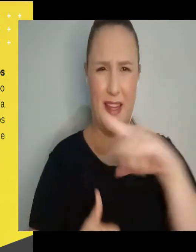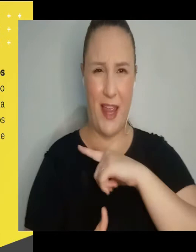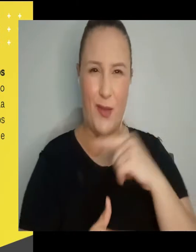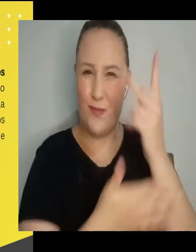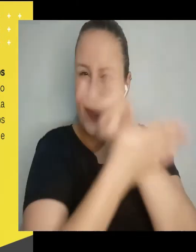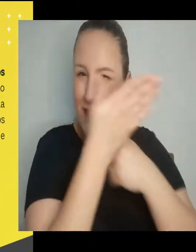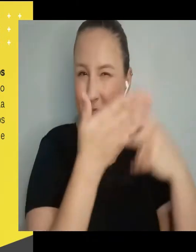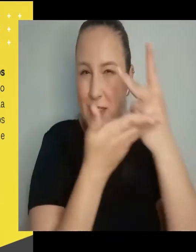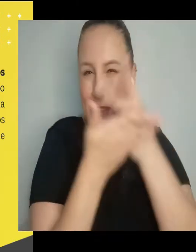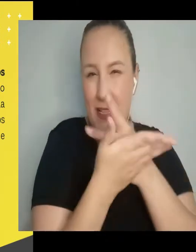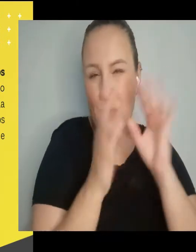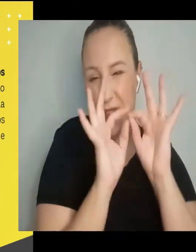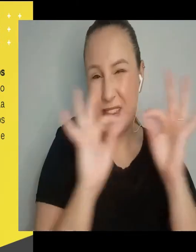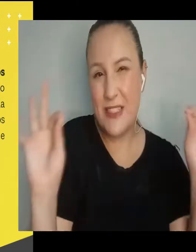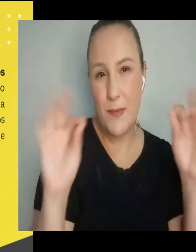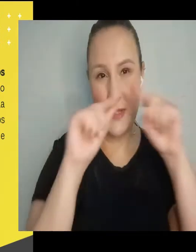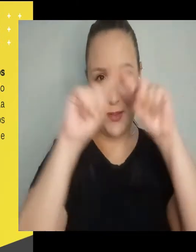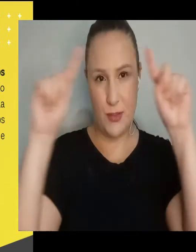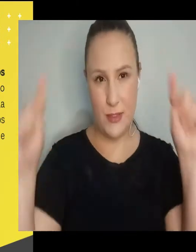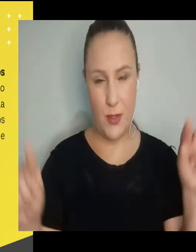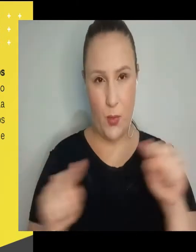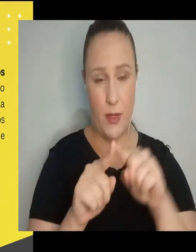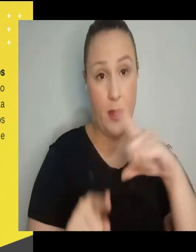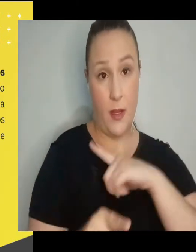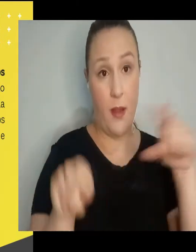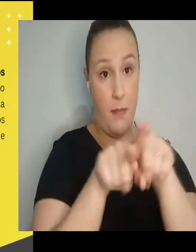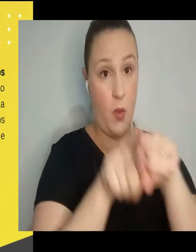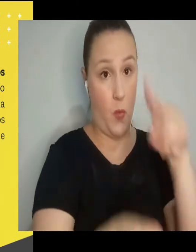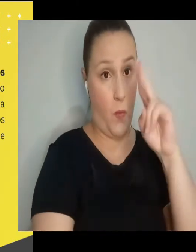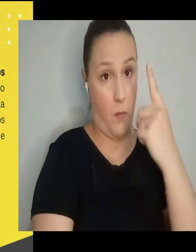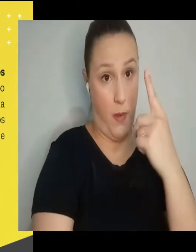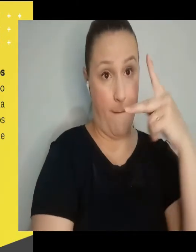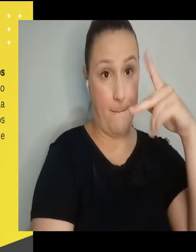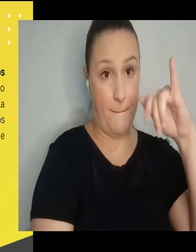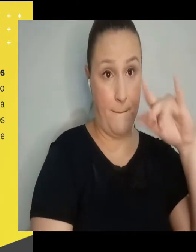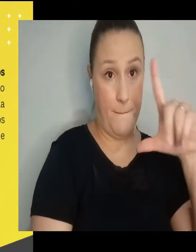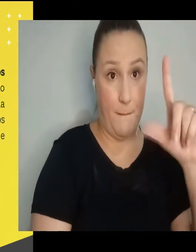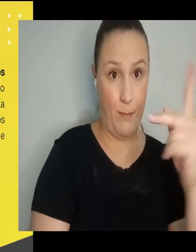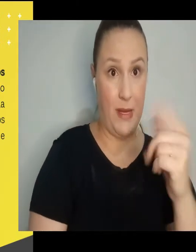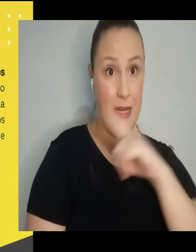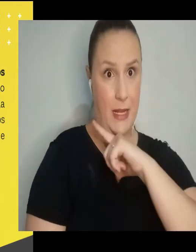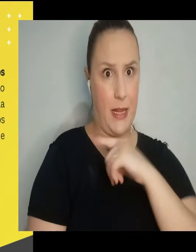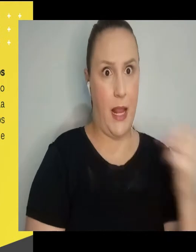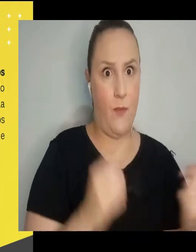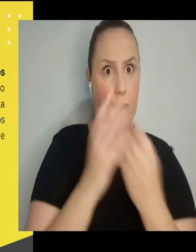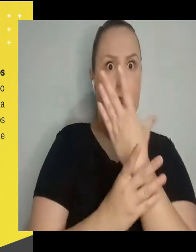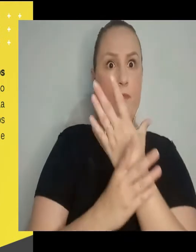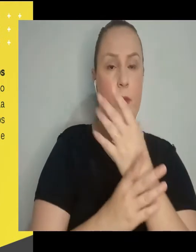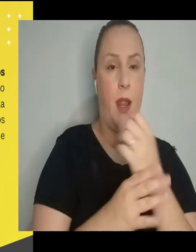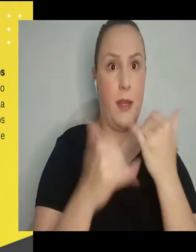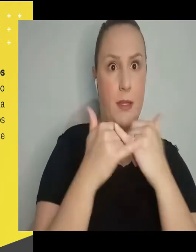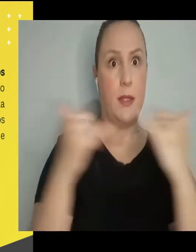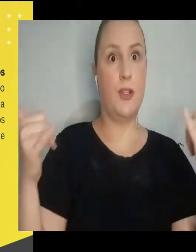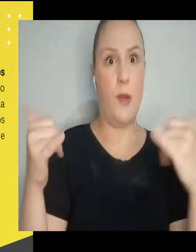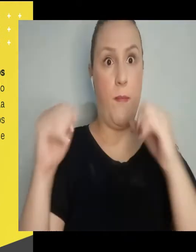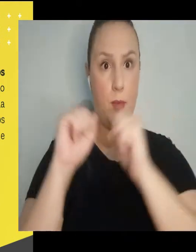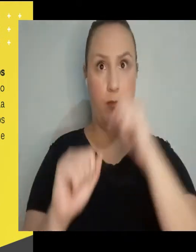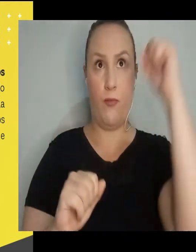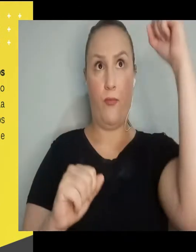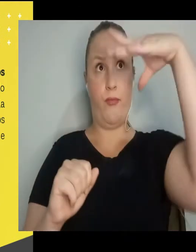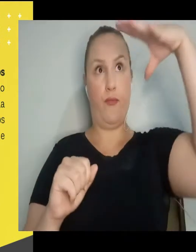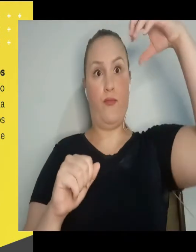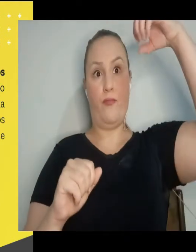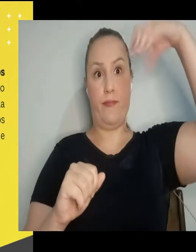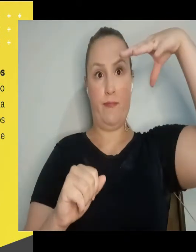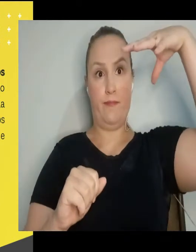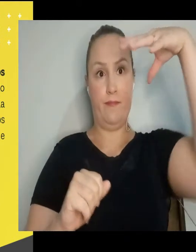consegue captar essa nossa energia. Aqui tem um desenho simples, então, do circuito, uma pilha da onde